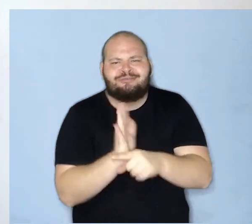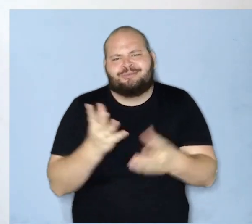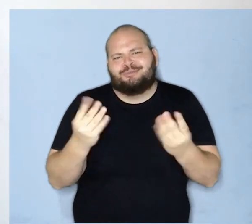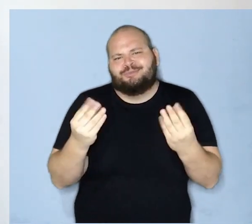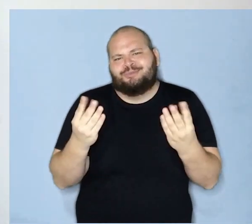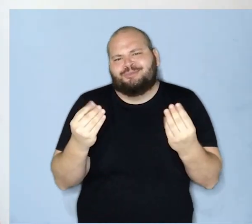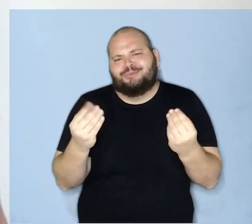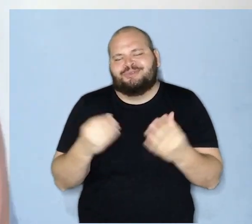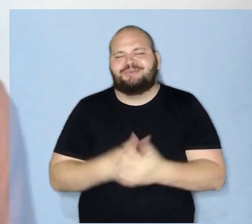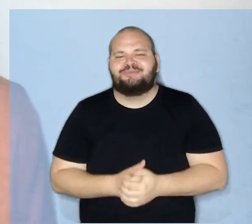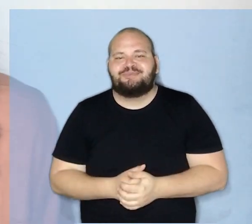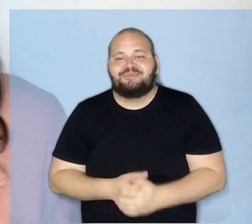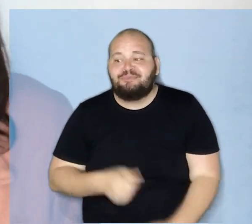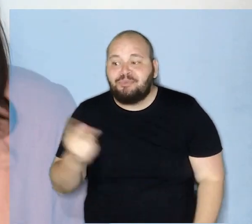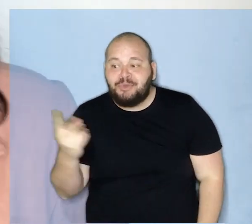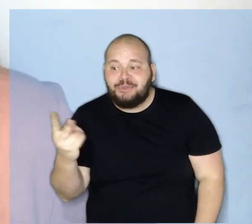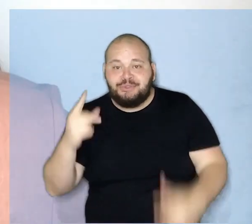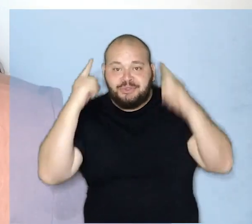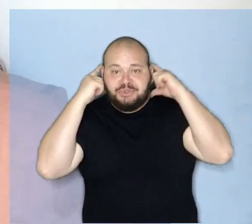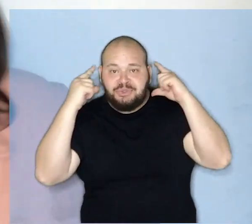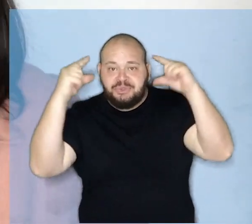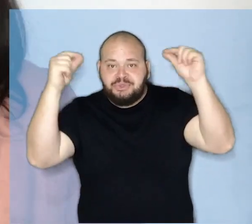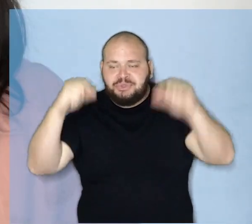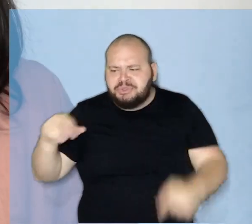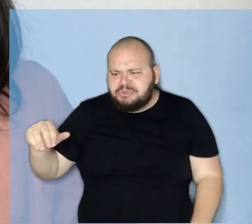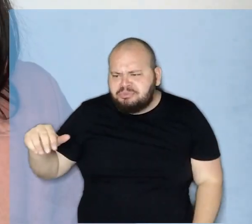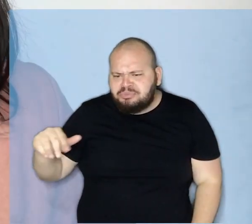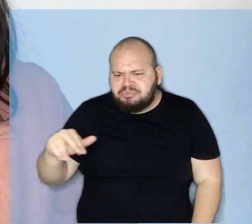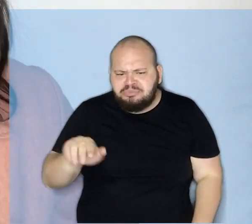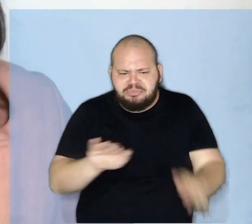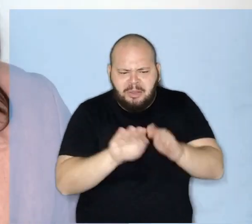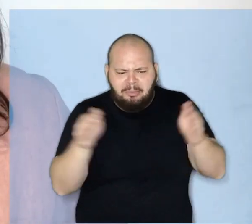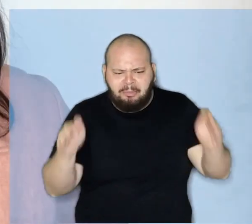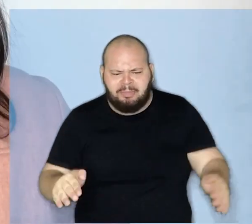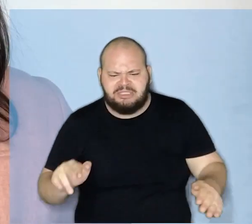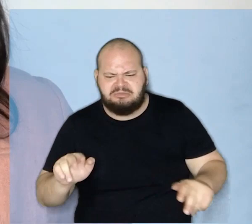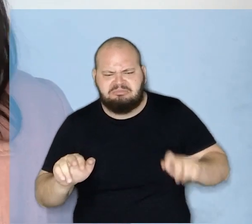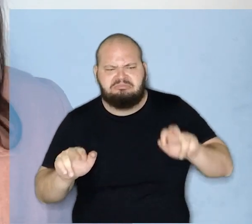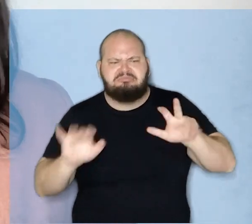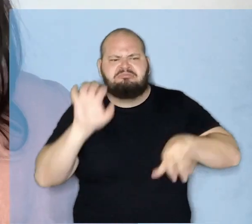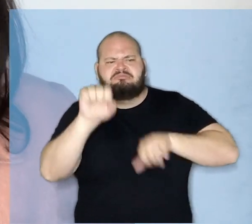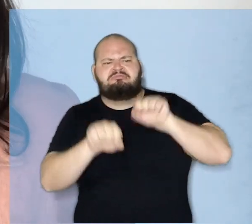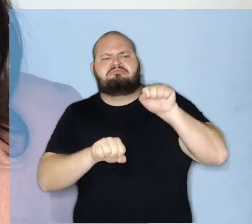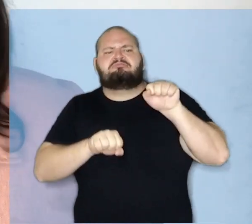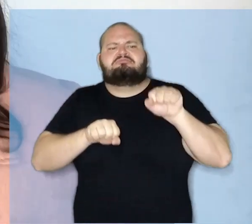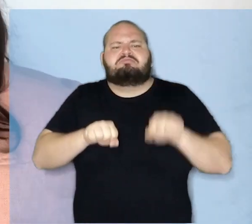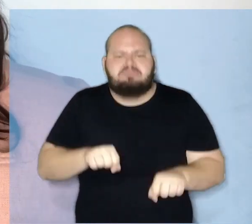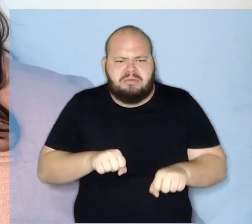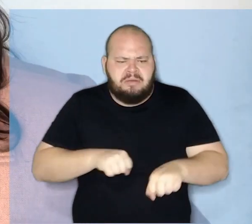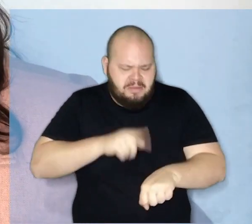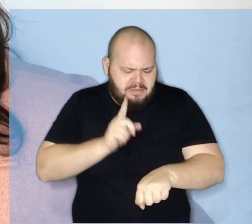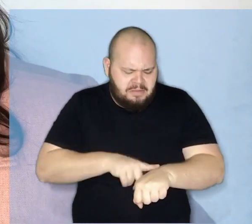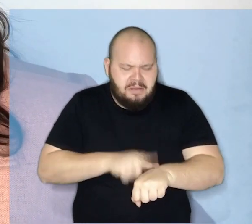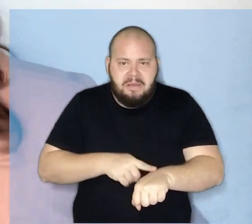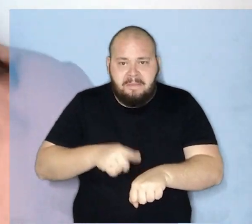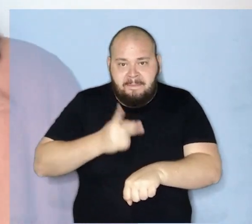Os pequenos chegam na loja, escalam a mesa. Quando bateu 00h,